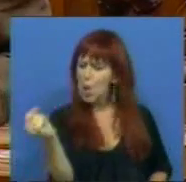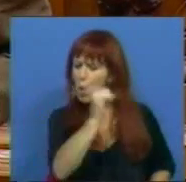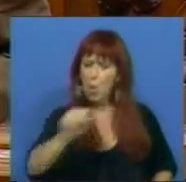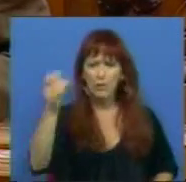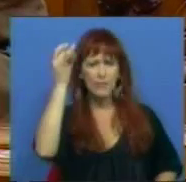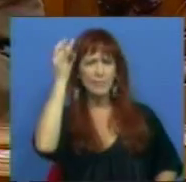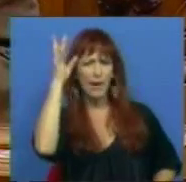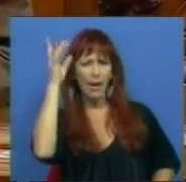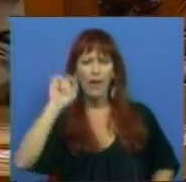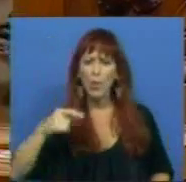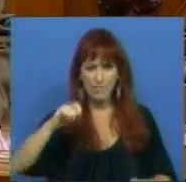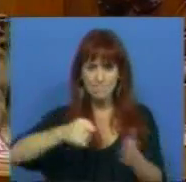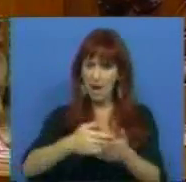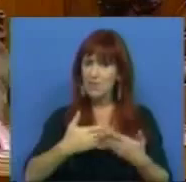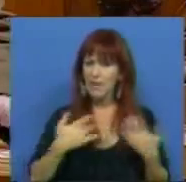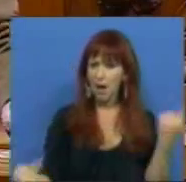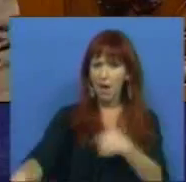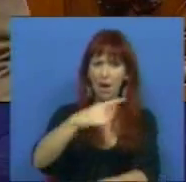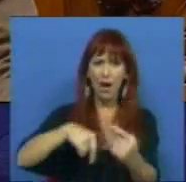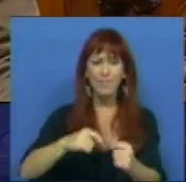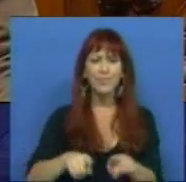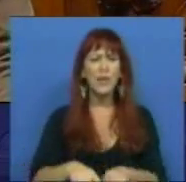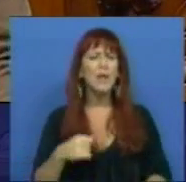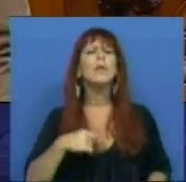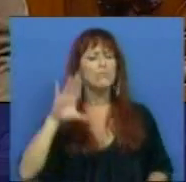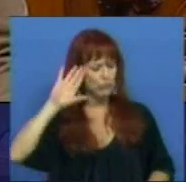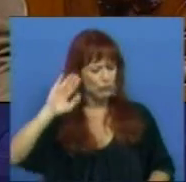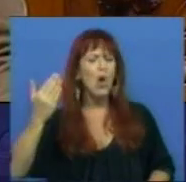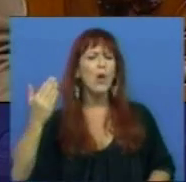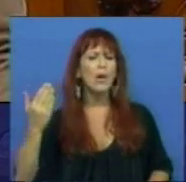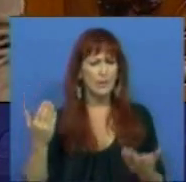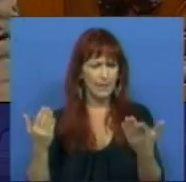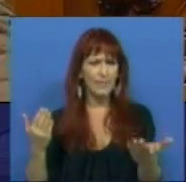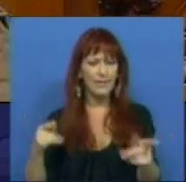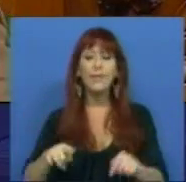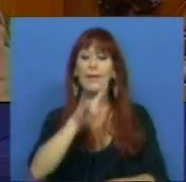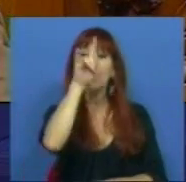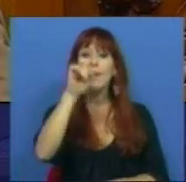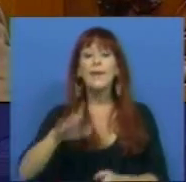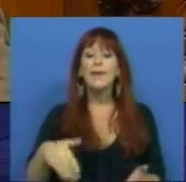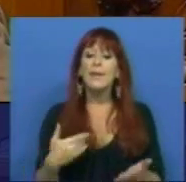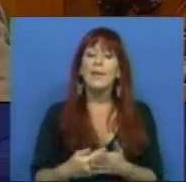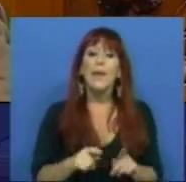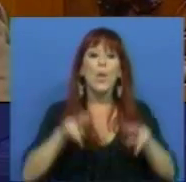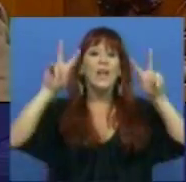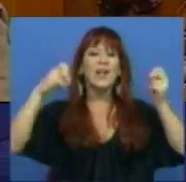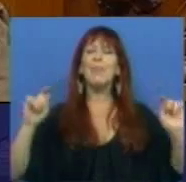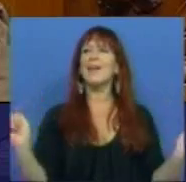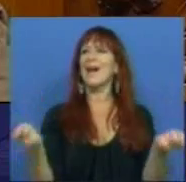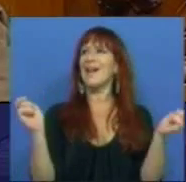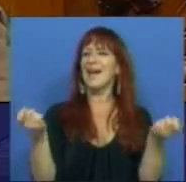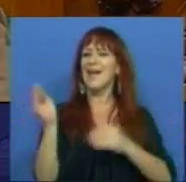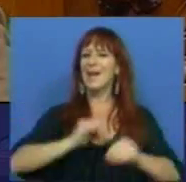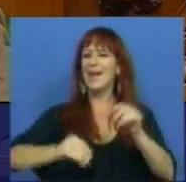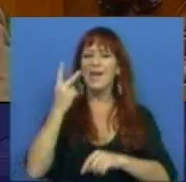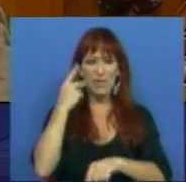a fraude que nos ameaça. Não ignoro, entretanto, que esta questão se tornou um tema da campanha eleitoral